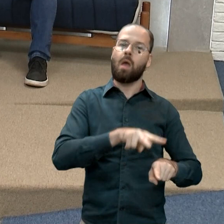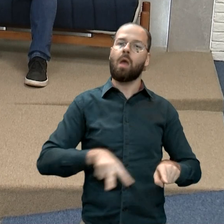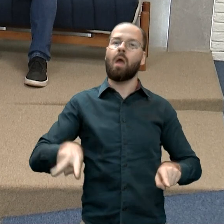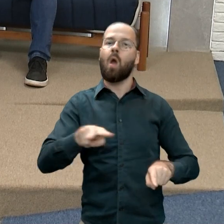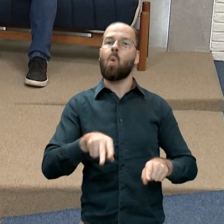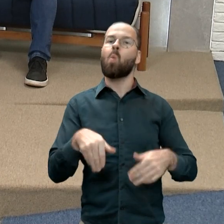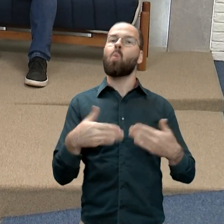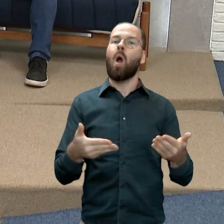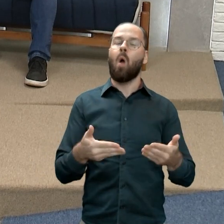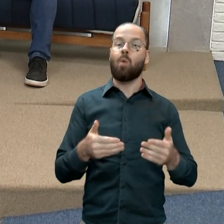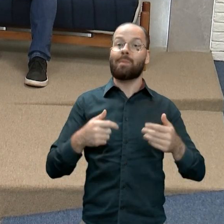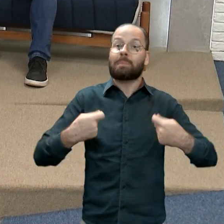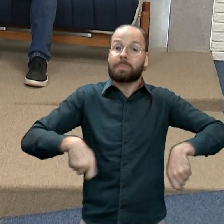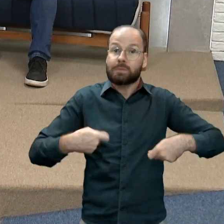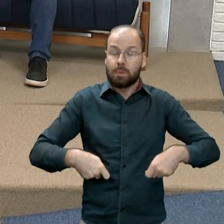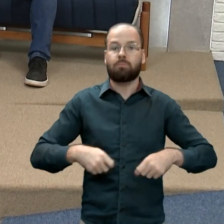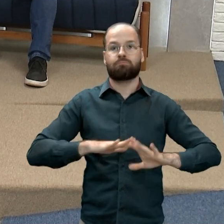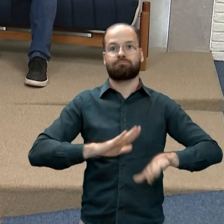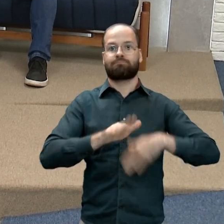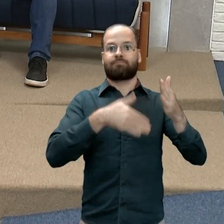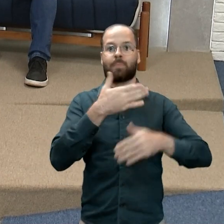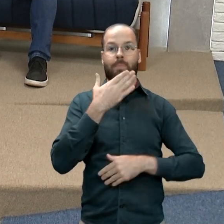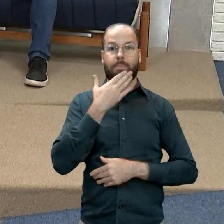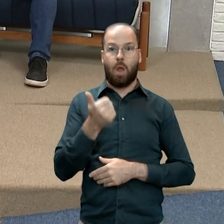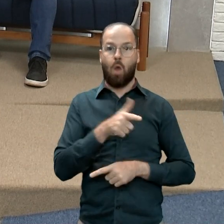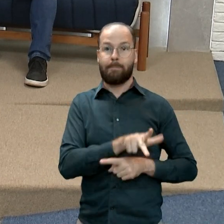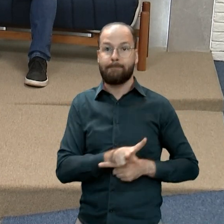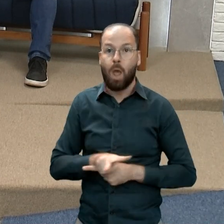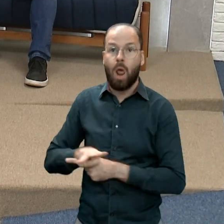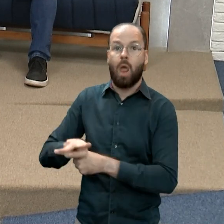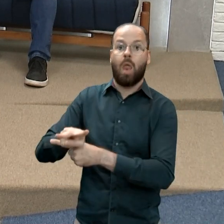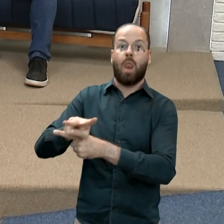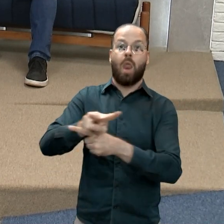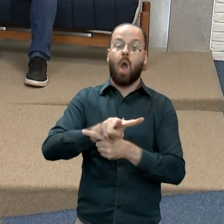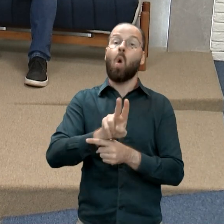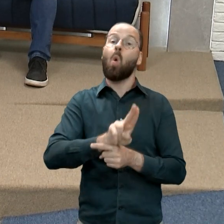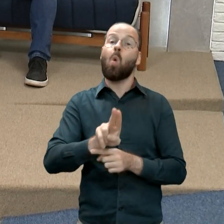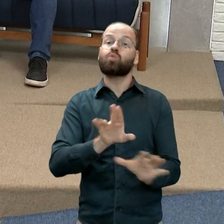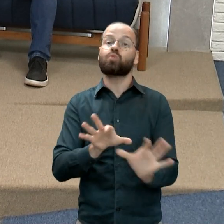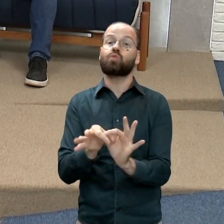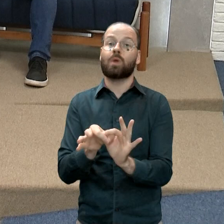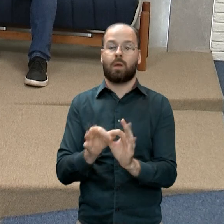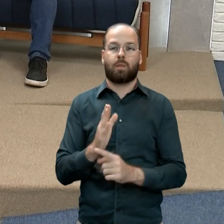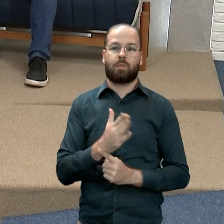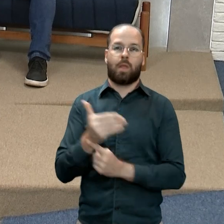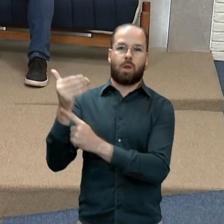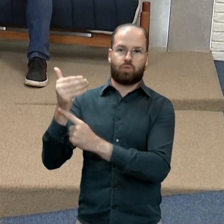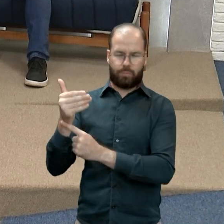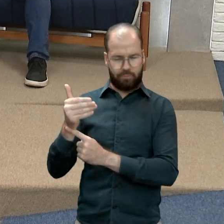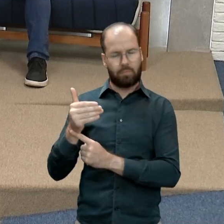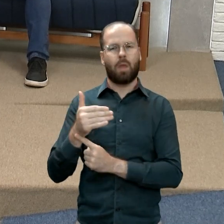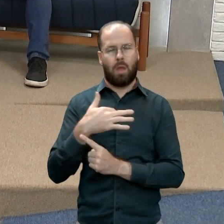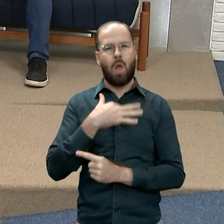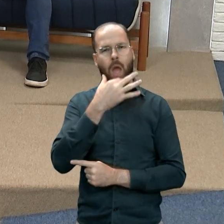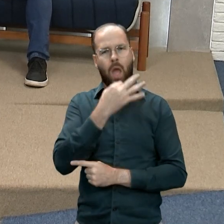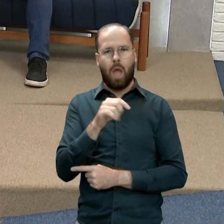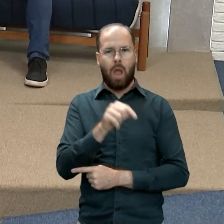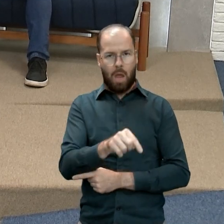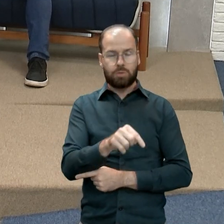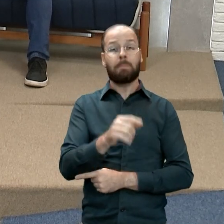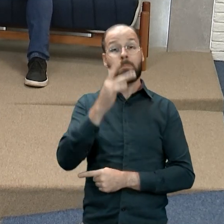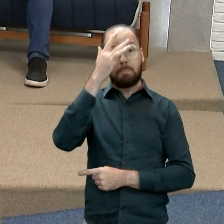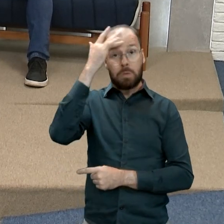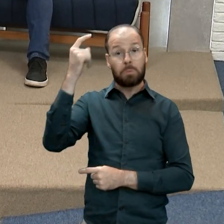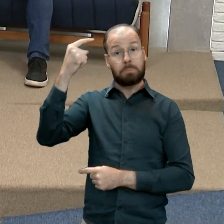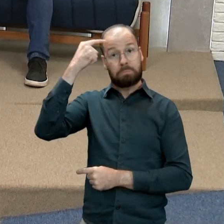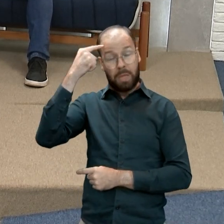de desempenho mesmo, utilizando novas tecnologias. Então, é muito nesse sentido. Eu acho que as pessoas pensam que a tecnologia ela vem para